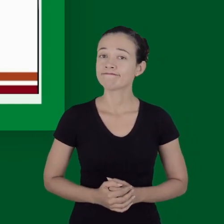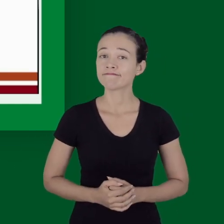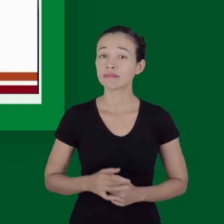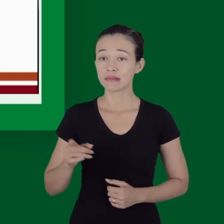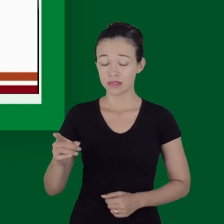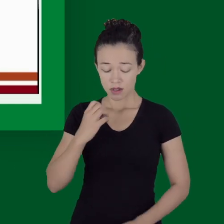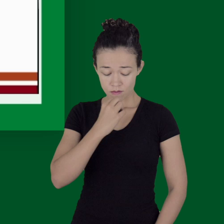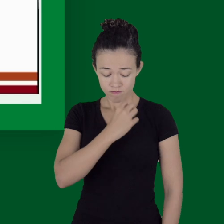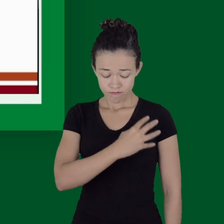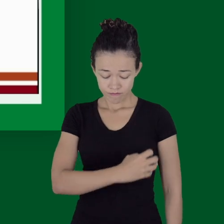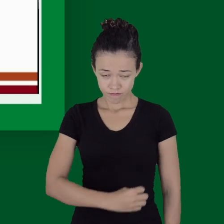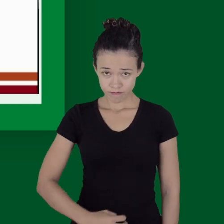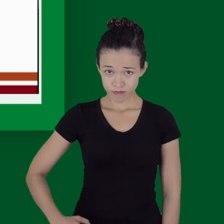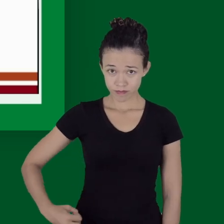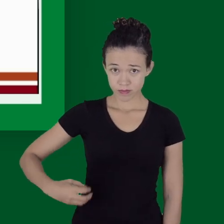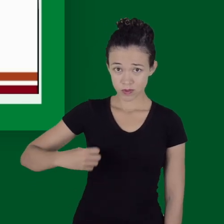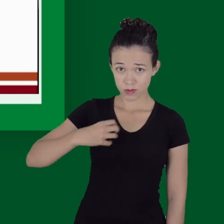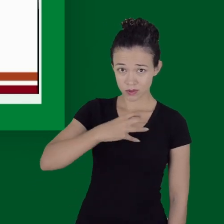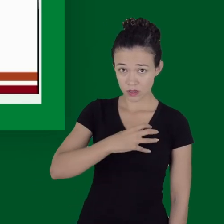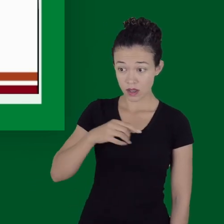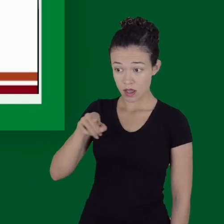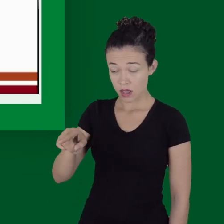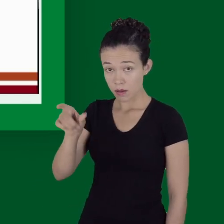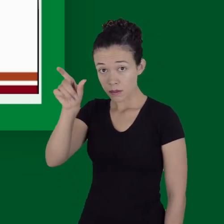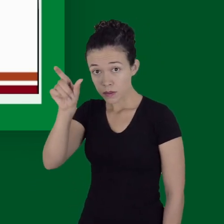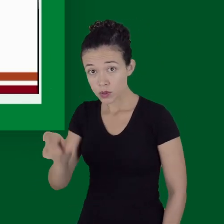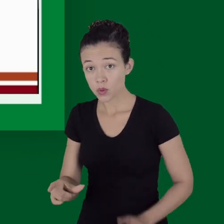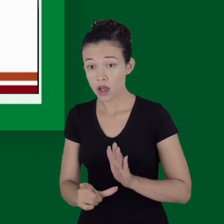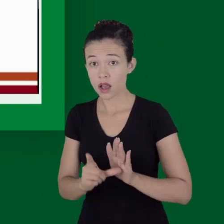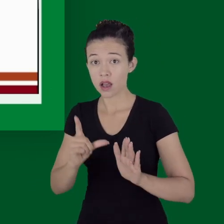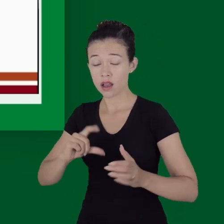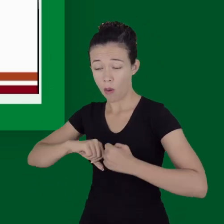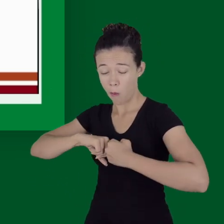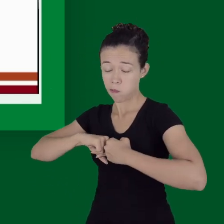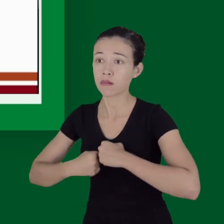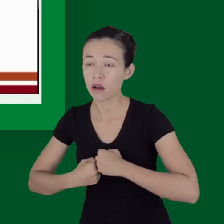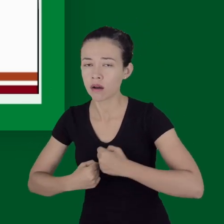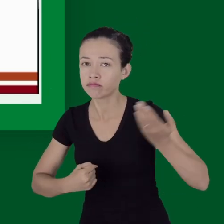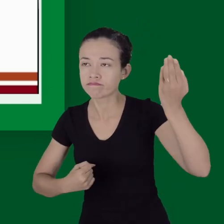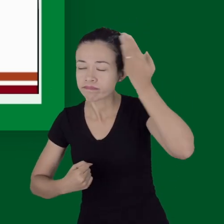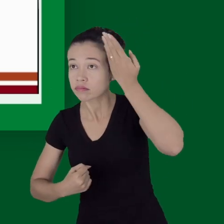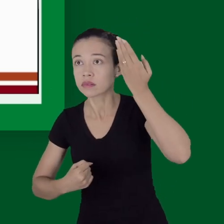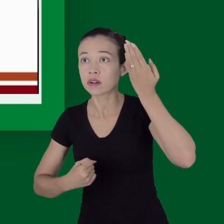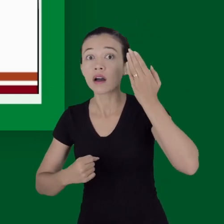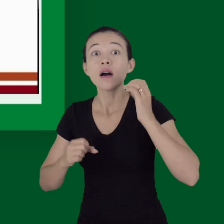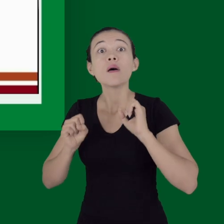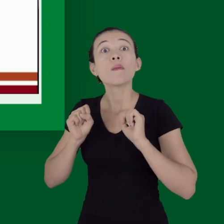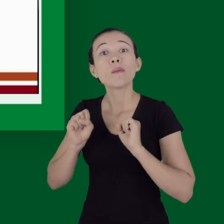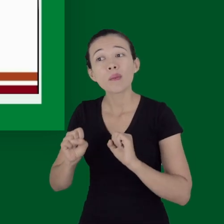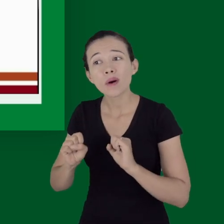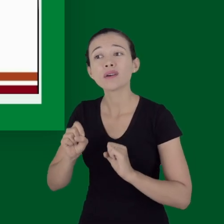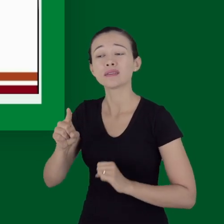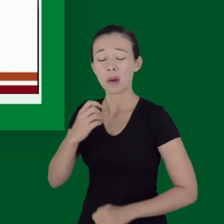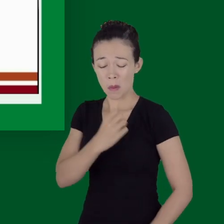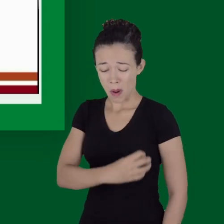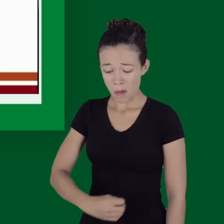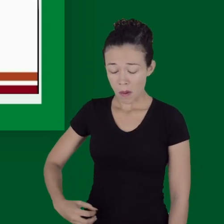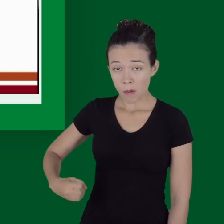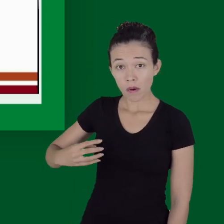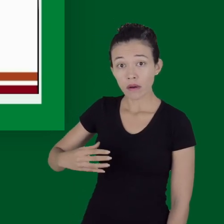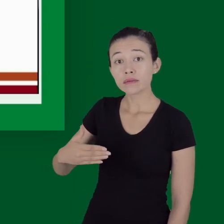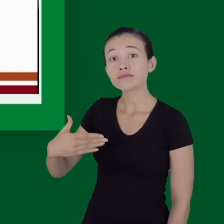desempenha um papel Central entre as principais causas de morbidade e mortalidade nos pacientes vítimas de trauma